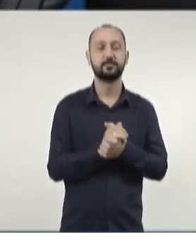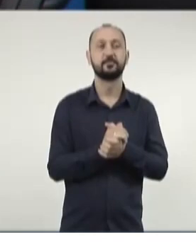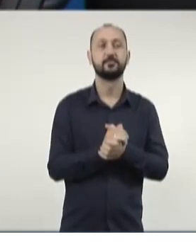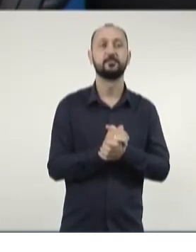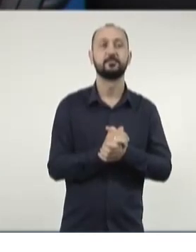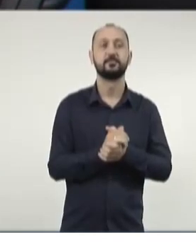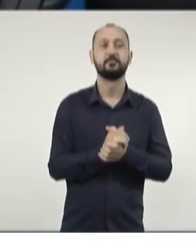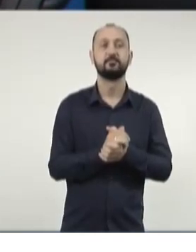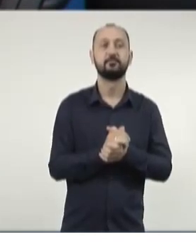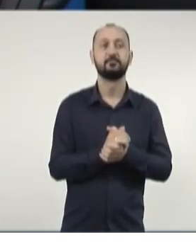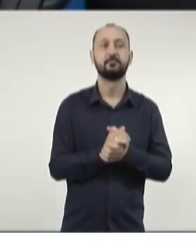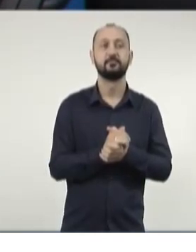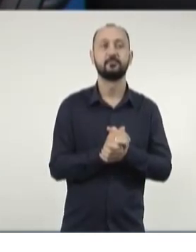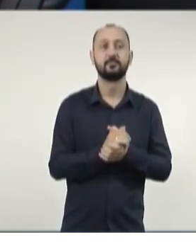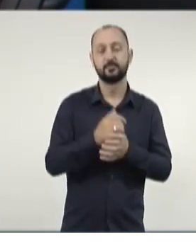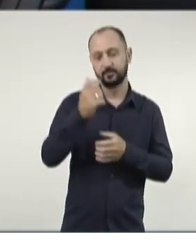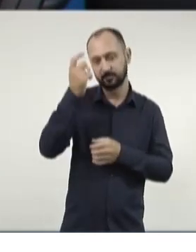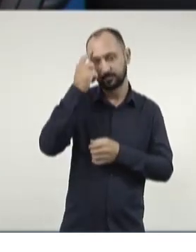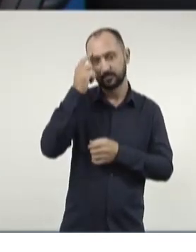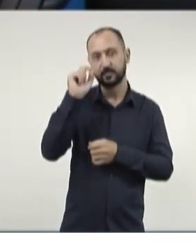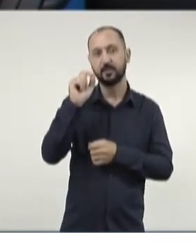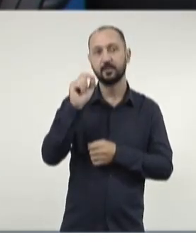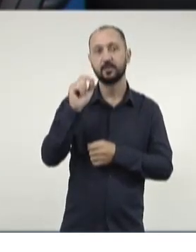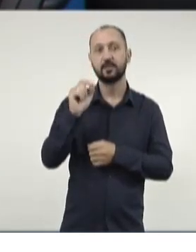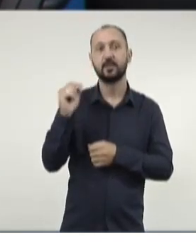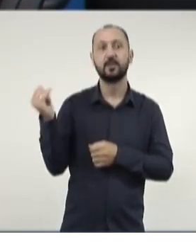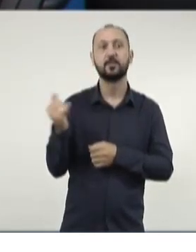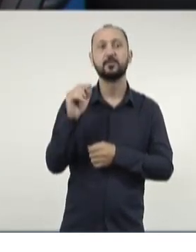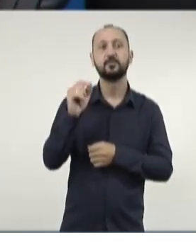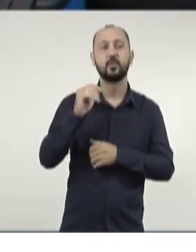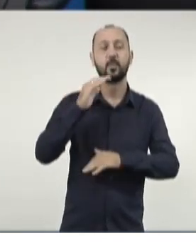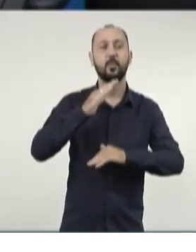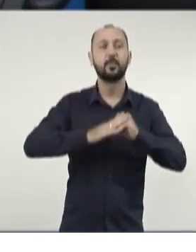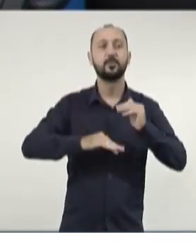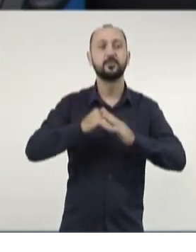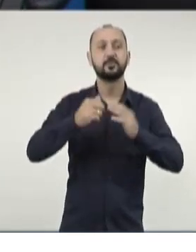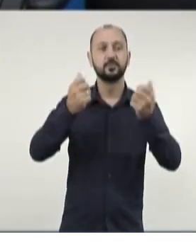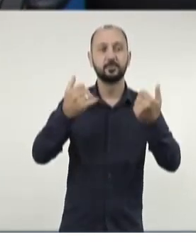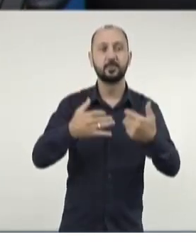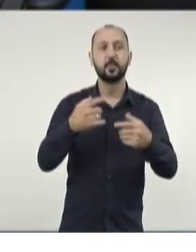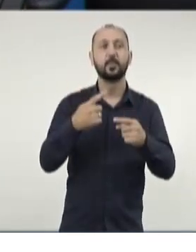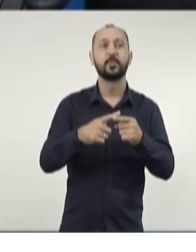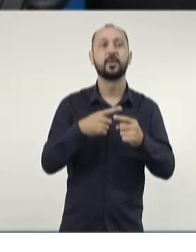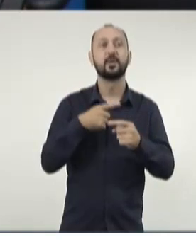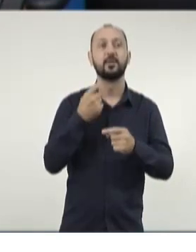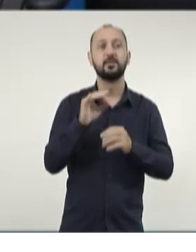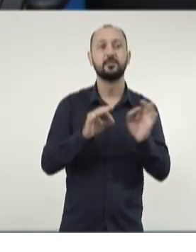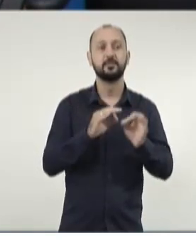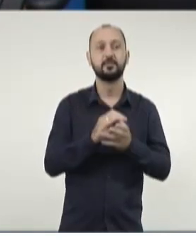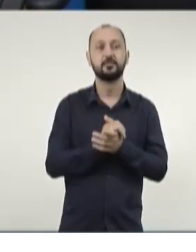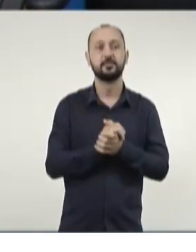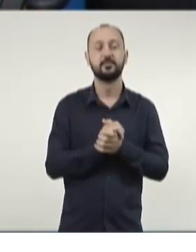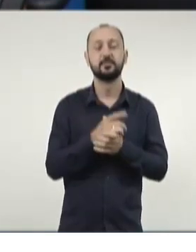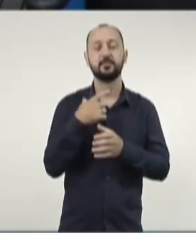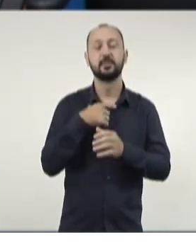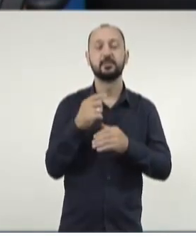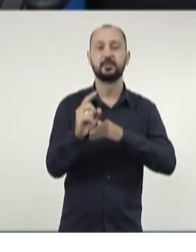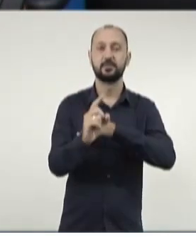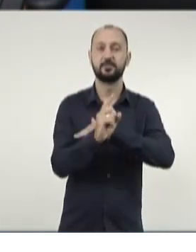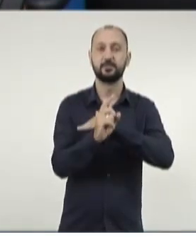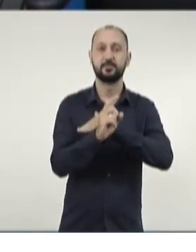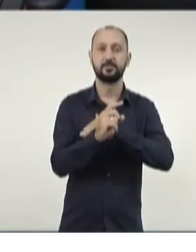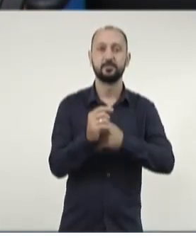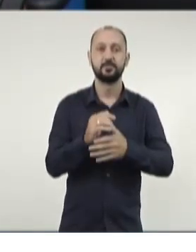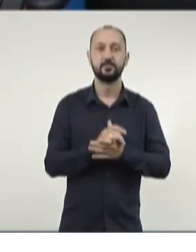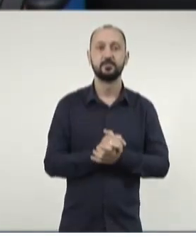E aí, eu acho muito importante o profissional poder dizer o porquê da recomendação desse tratamento,